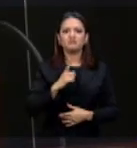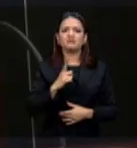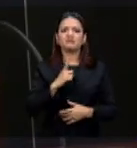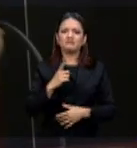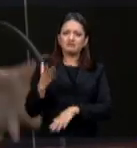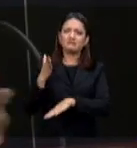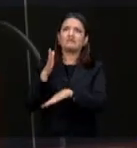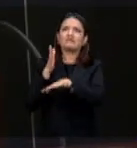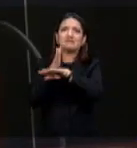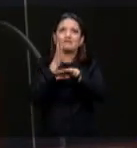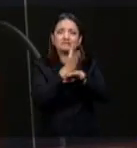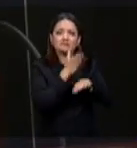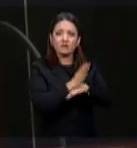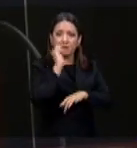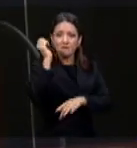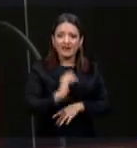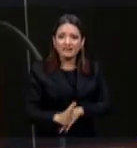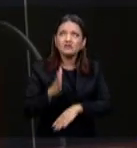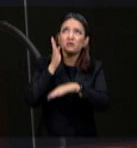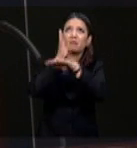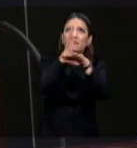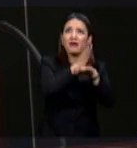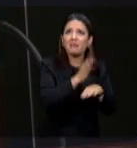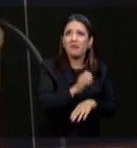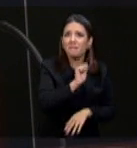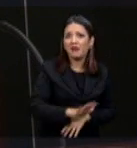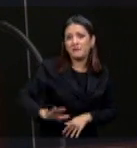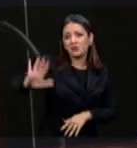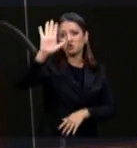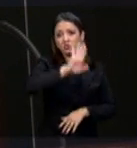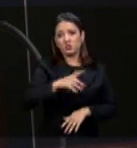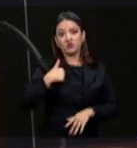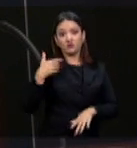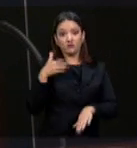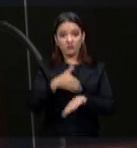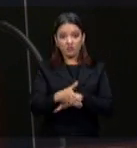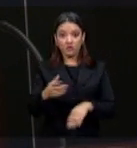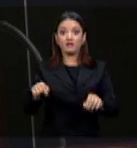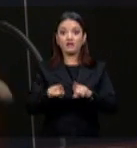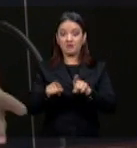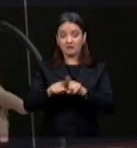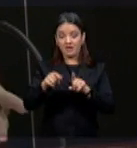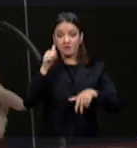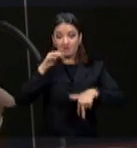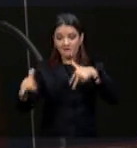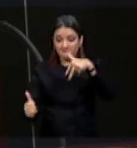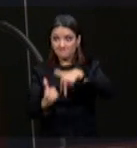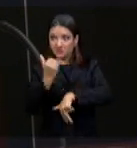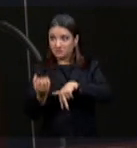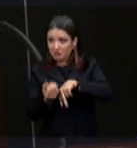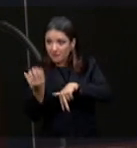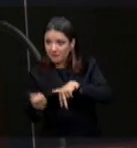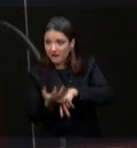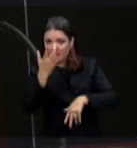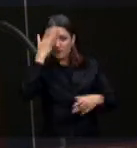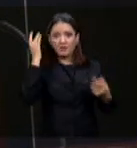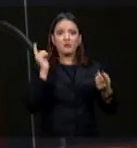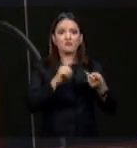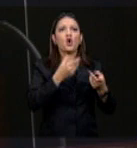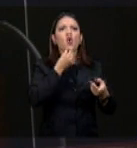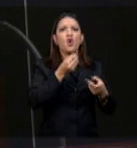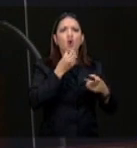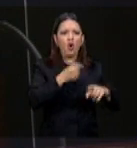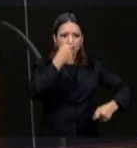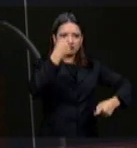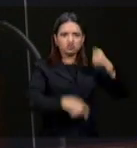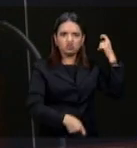norte, nordeste, sul, ouvindo vítimas, ouvindo até estupradores dentro da cadeia, estudiosos sobre o assunto,